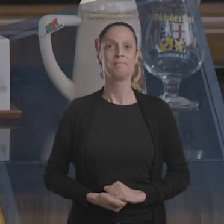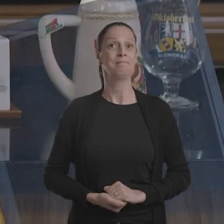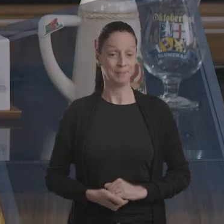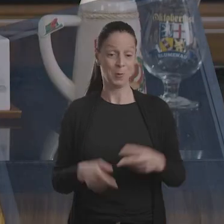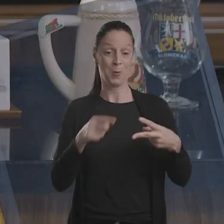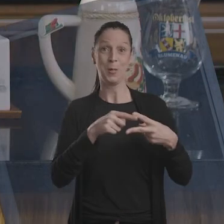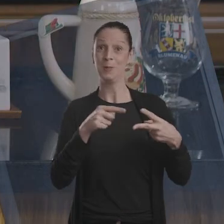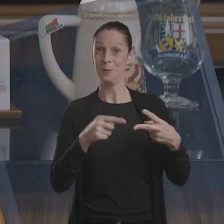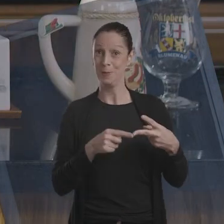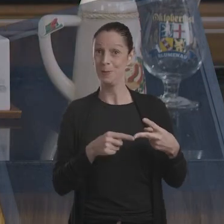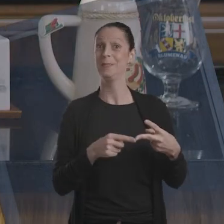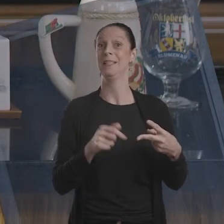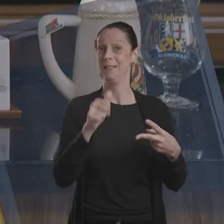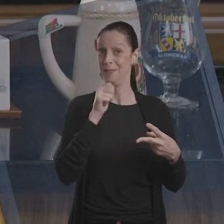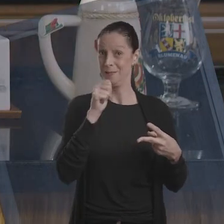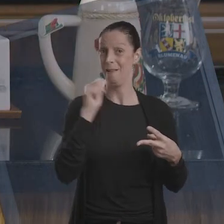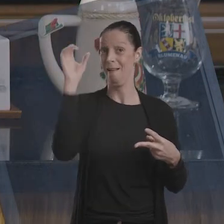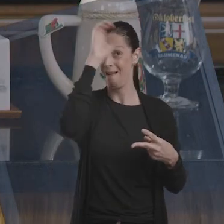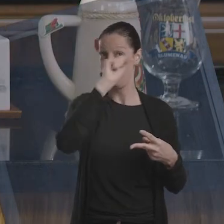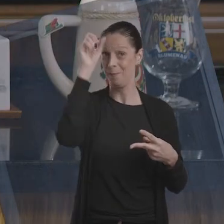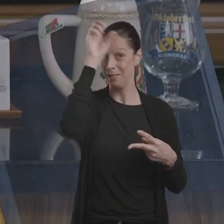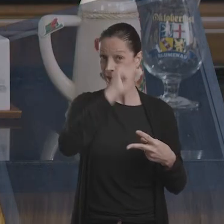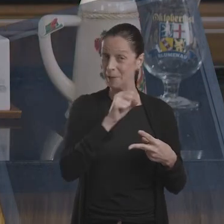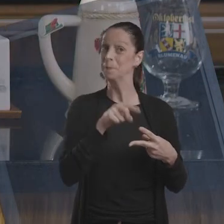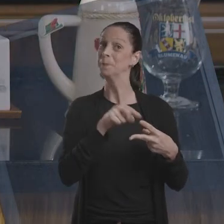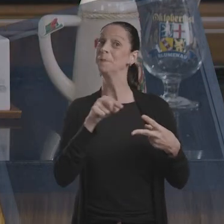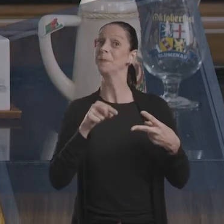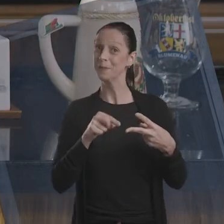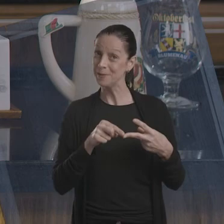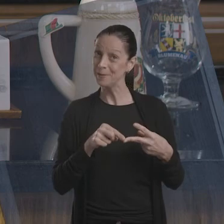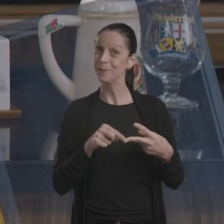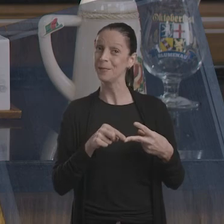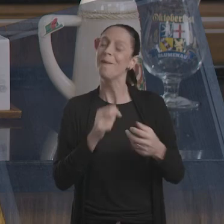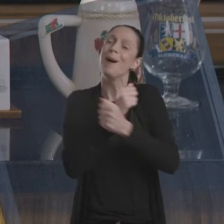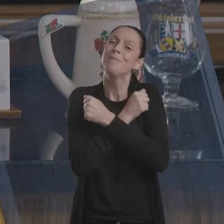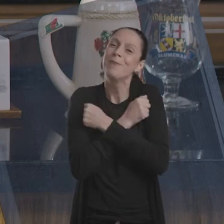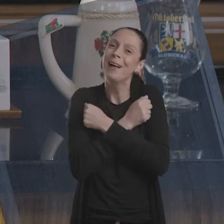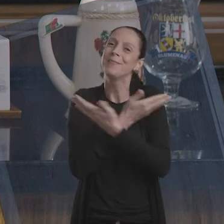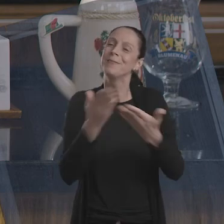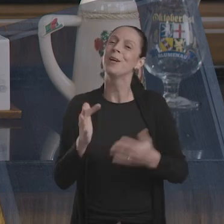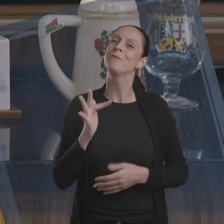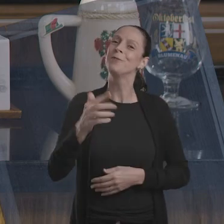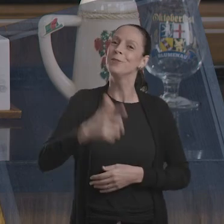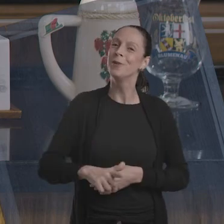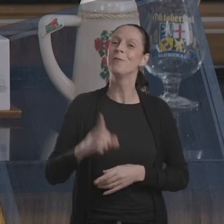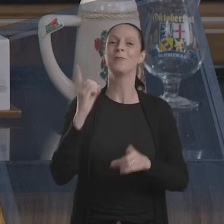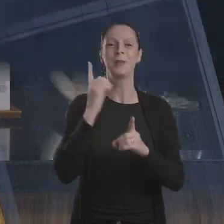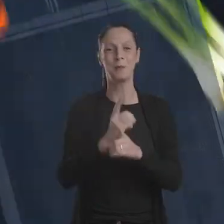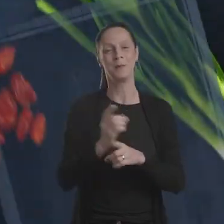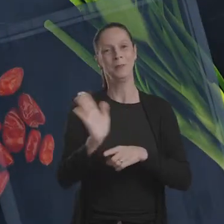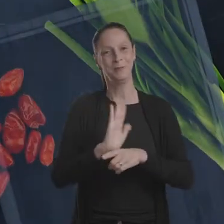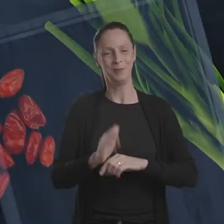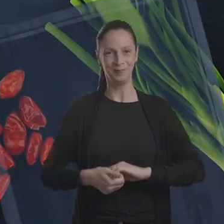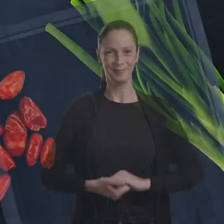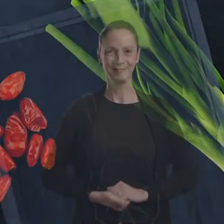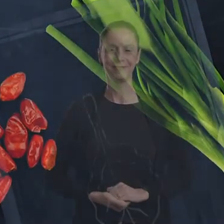Então, gente, esse foi o nosso segundo drink, a caipirosca de tangerina com picolé de uva. Um grande abraço e até o próximo Copé Pratique.